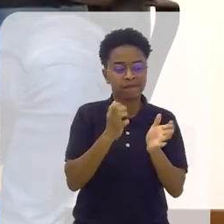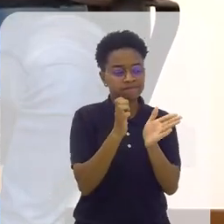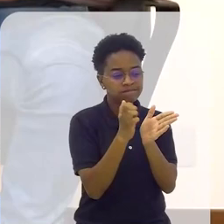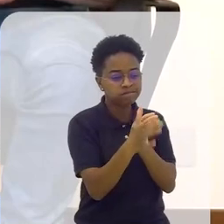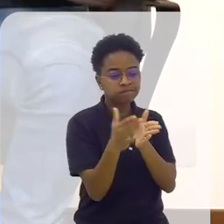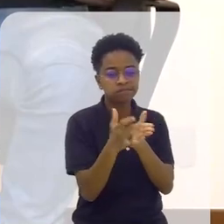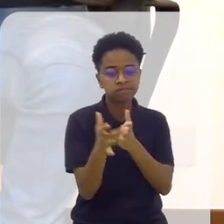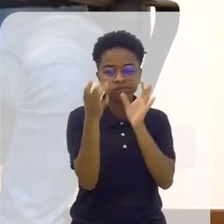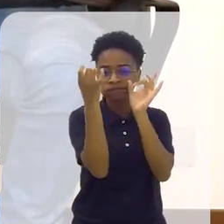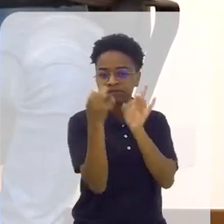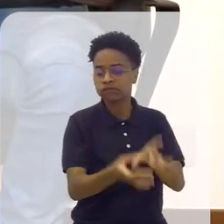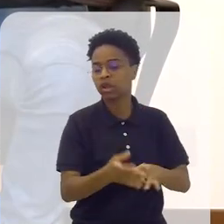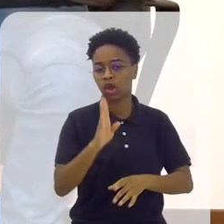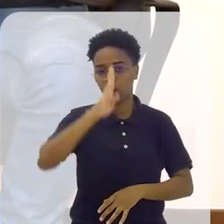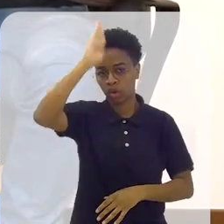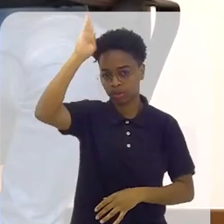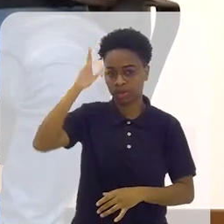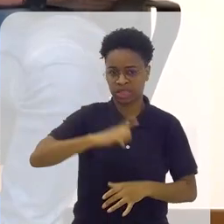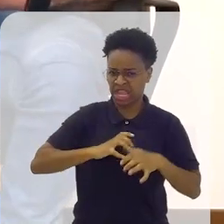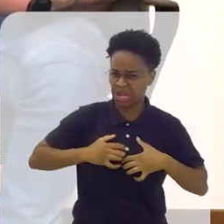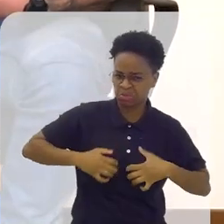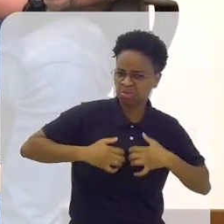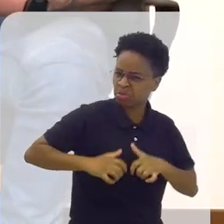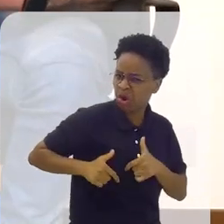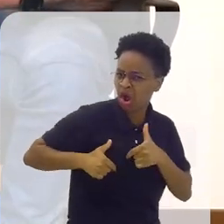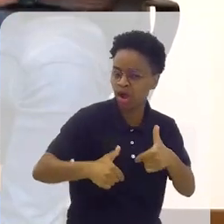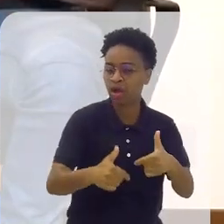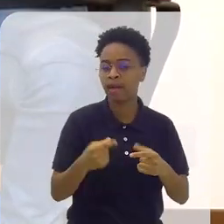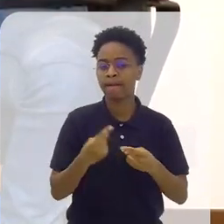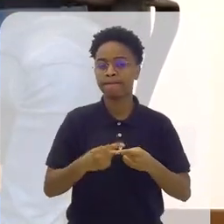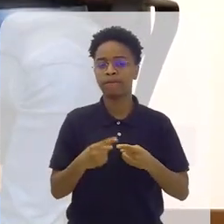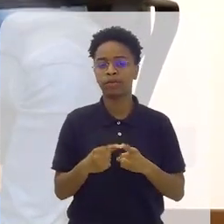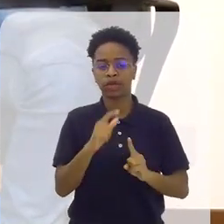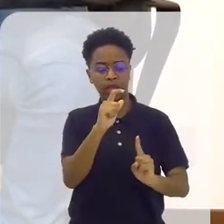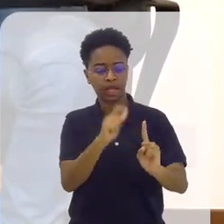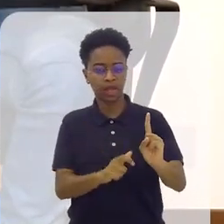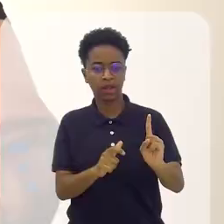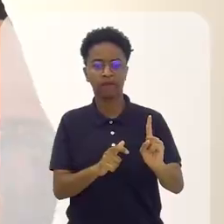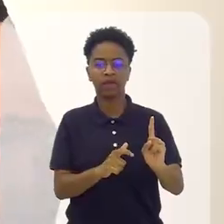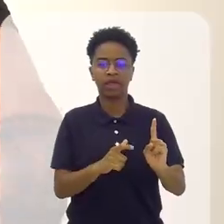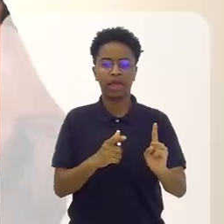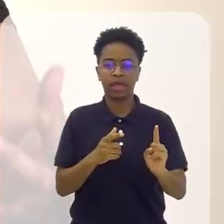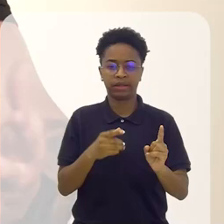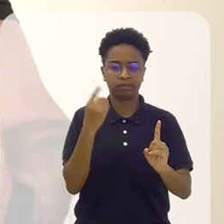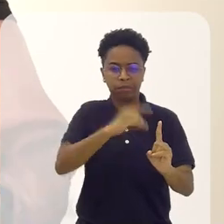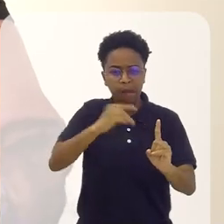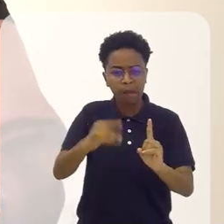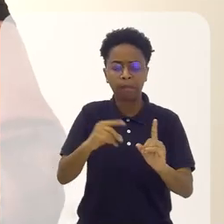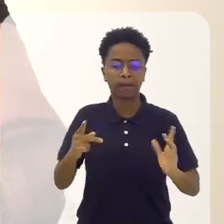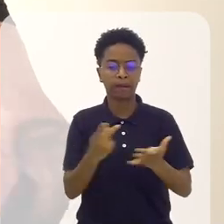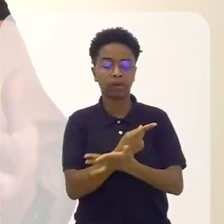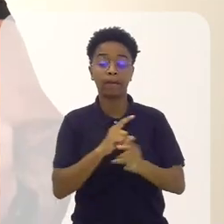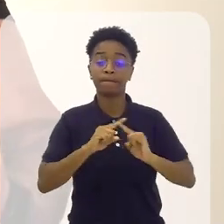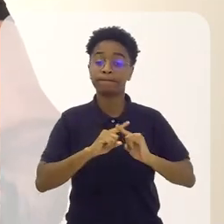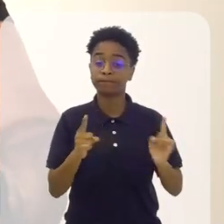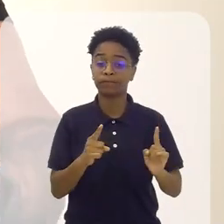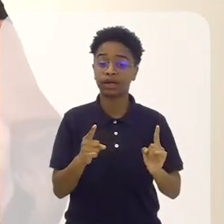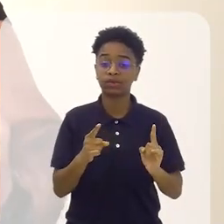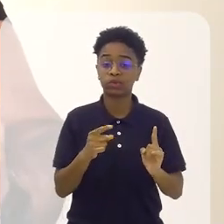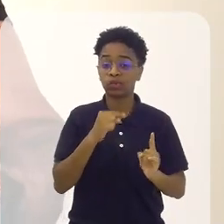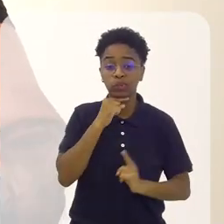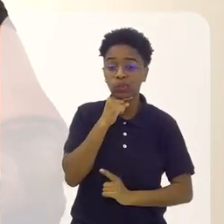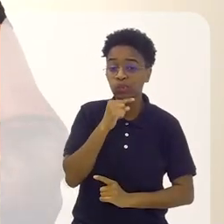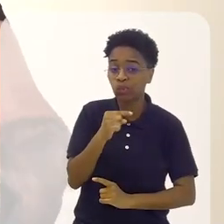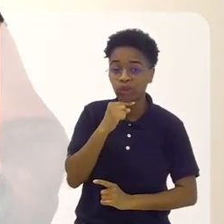expulsar Roma de uma forma... É uma revolta legítima, né? De uma pessoa que vê seu povo ser vilipendiado, maltratado, mas